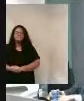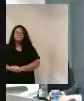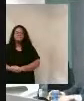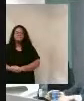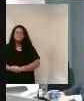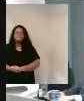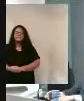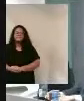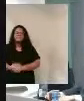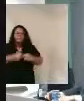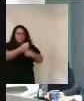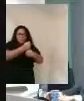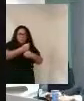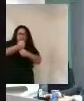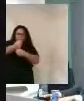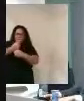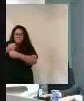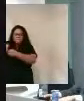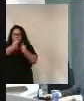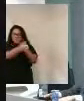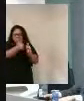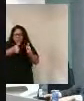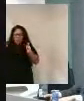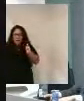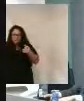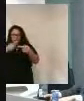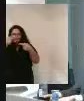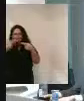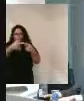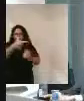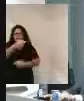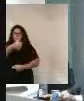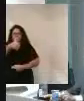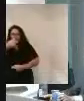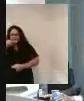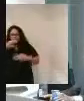2010, 2014, 2017. Basicamente, em